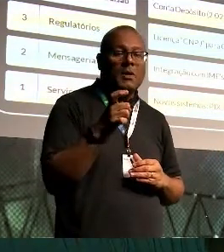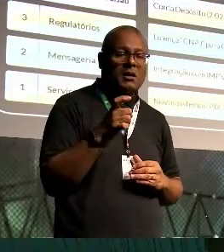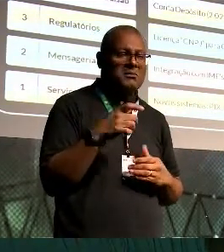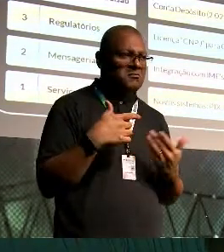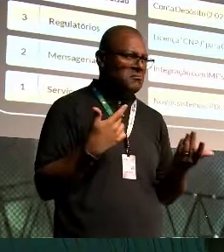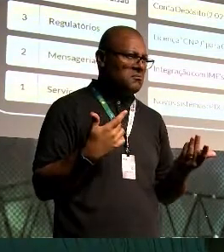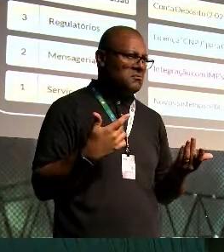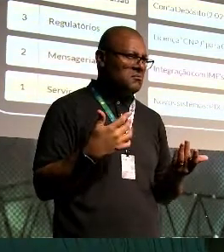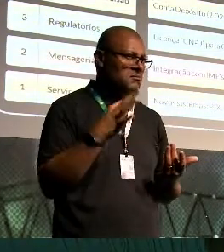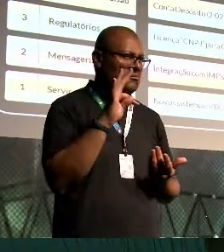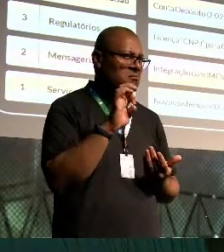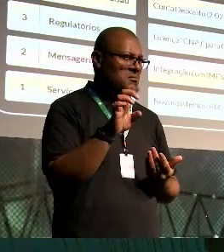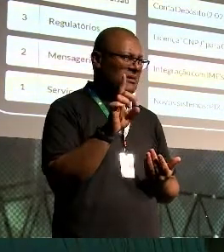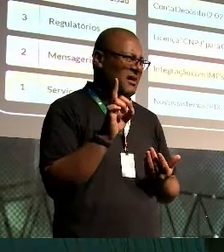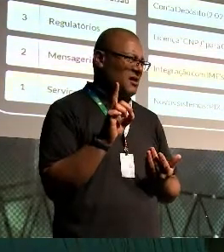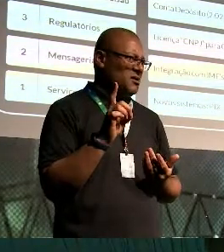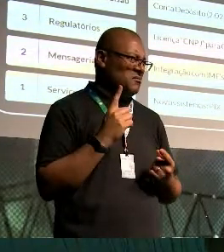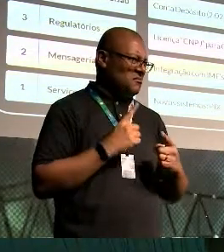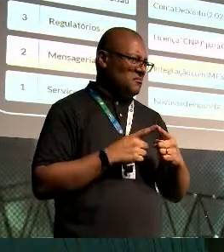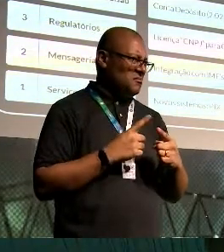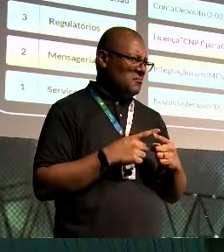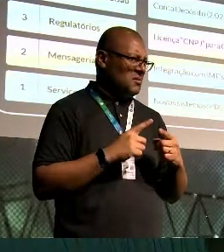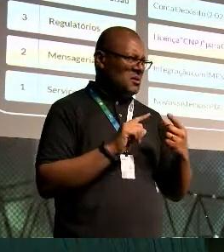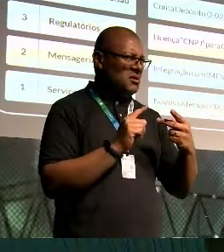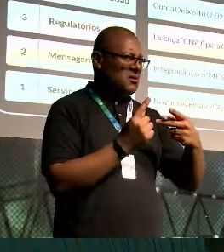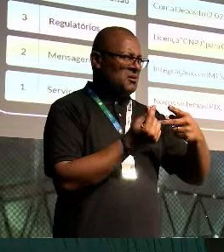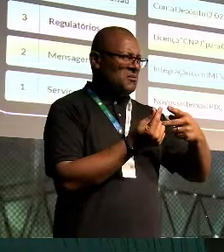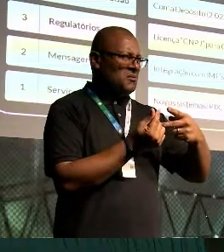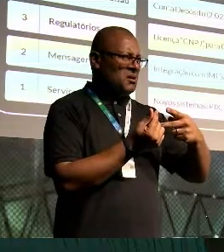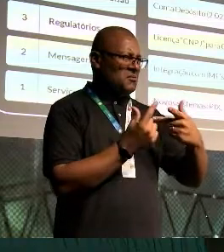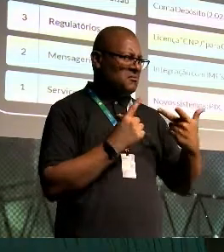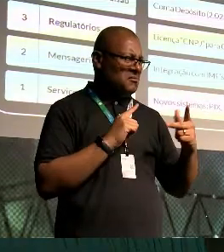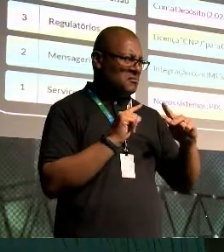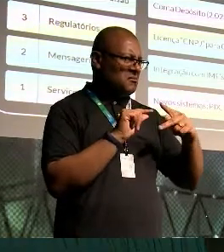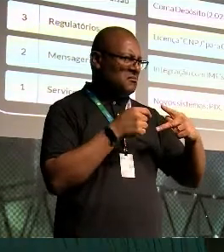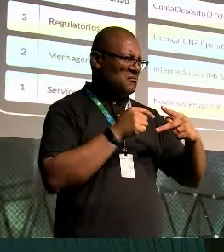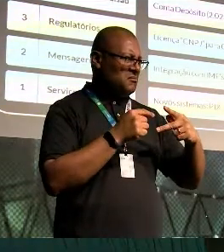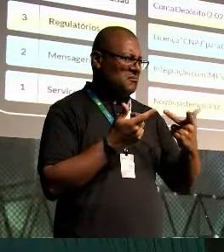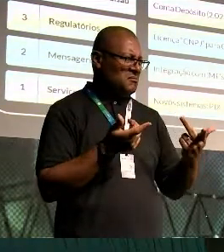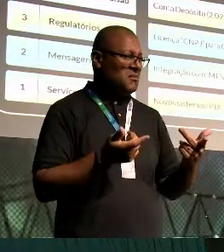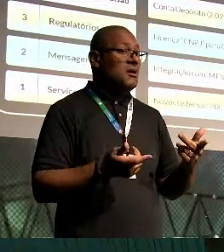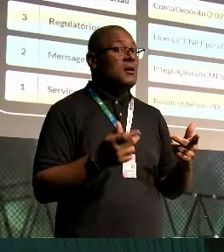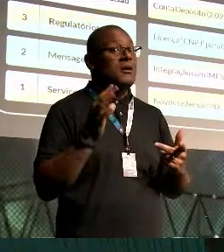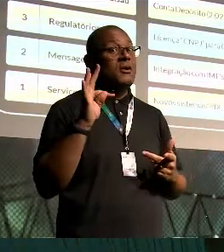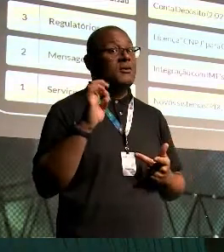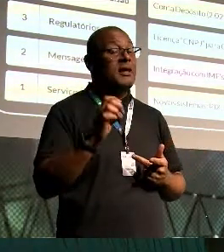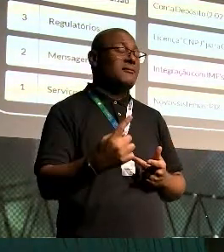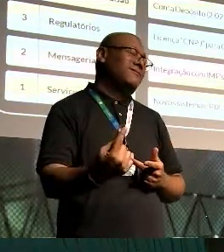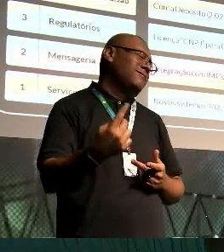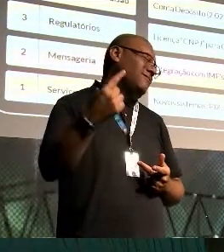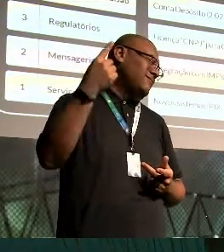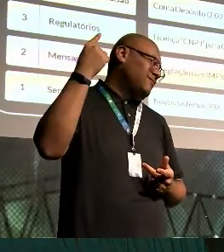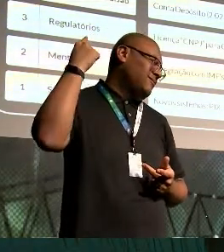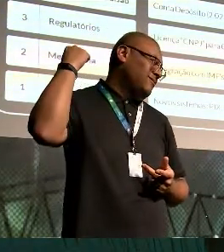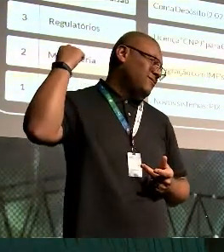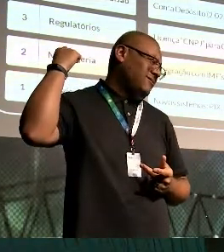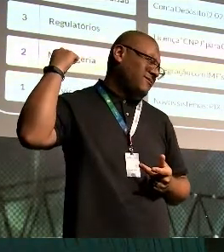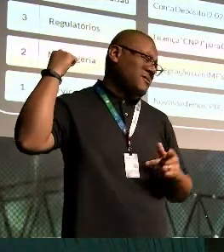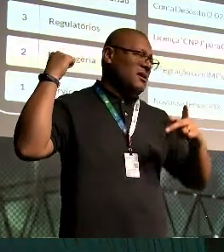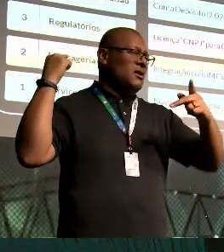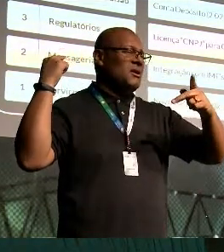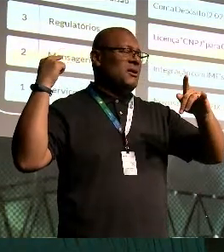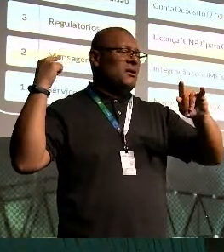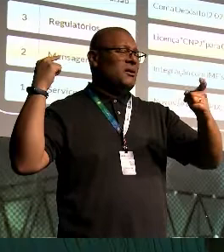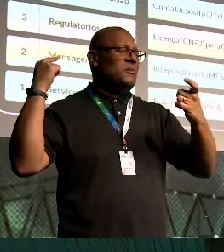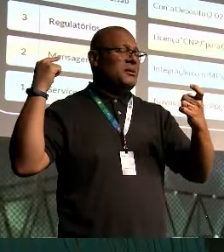ué, mas TED, por que eu quero saber de TED se eu já tenho Pix? Porque o TED ele já existe há muito mais tempo do que o Pix, a gente sabe que